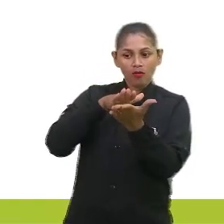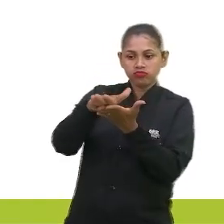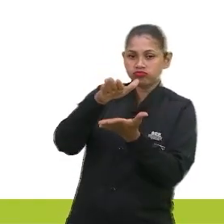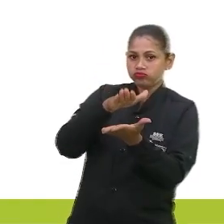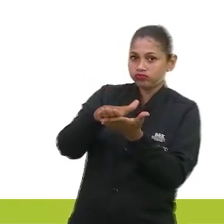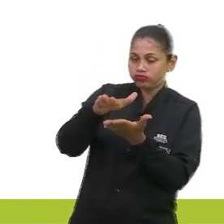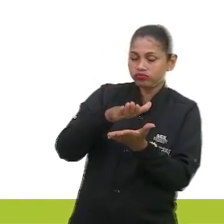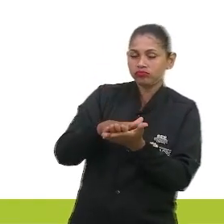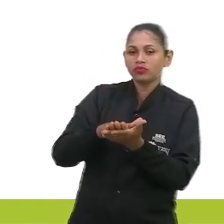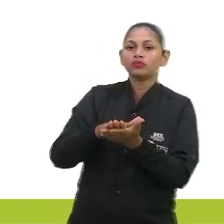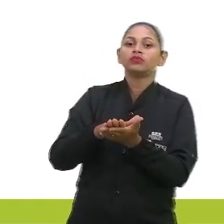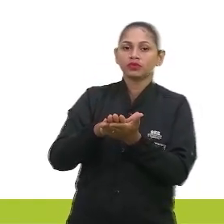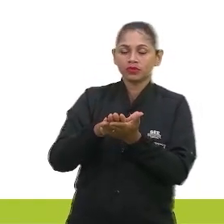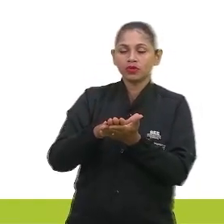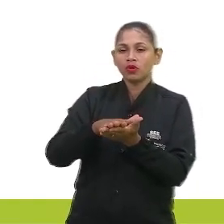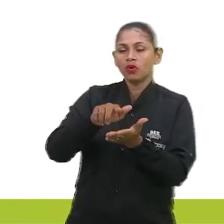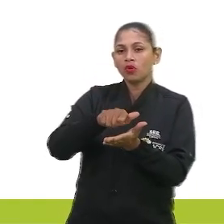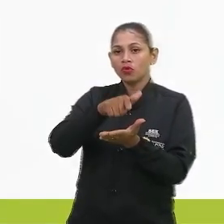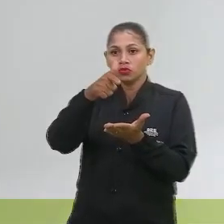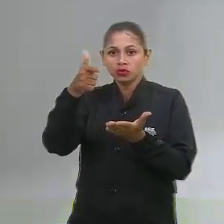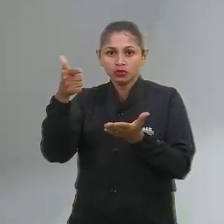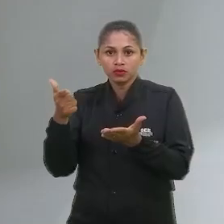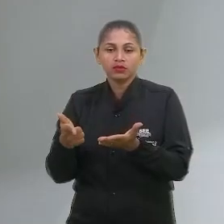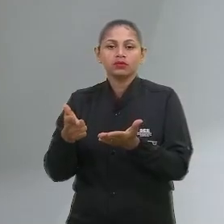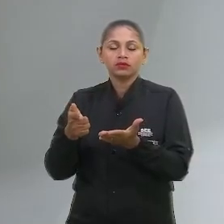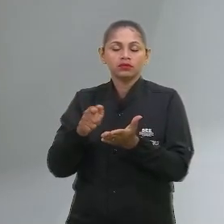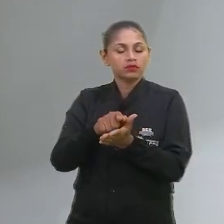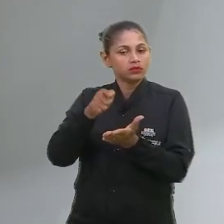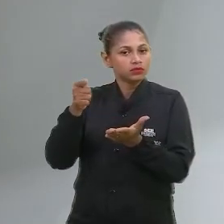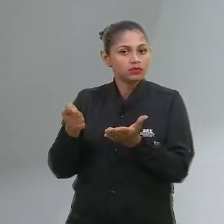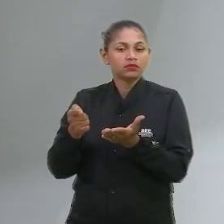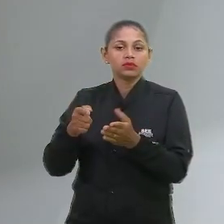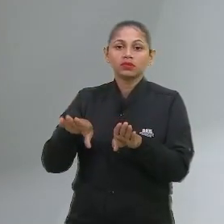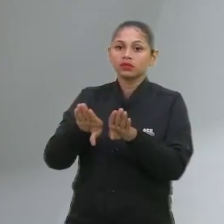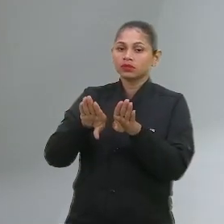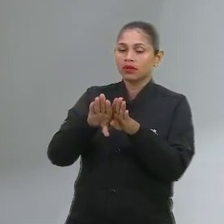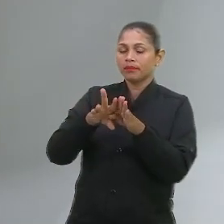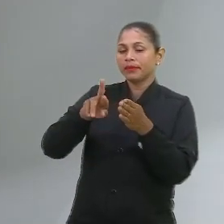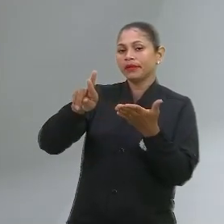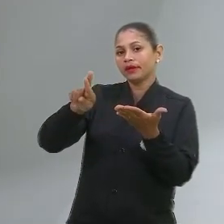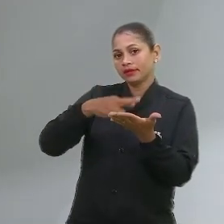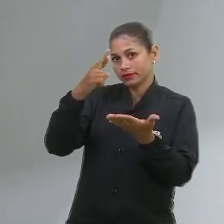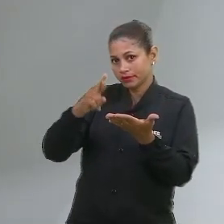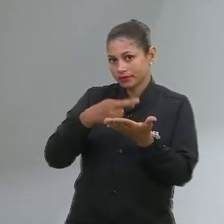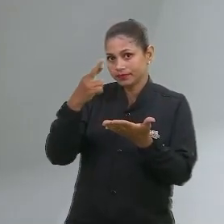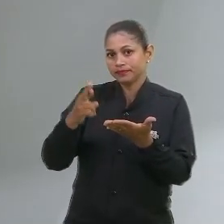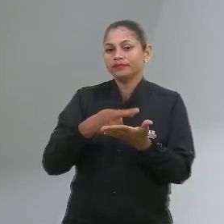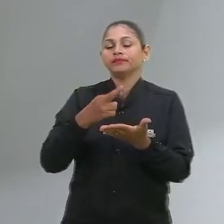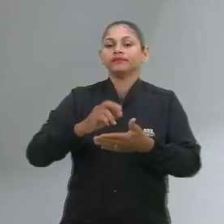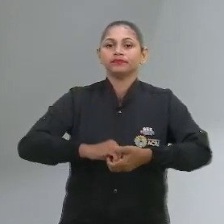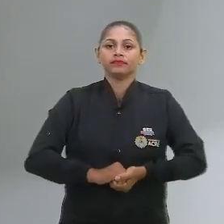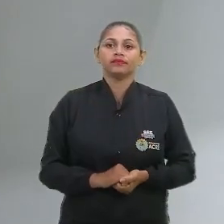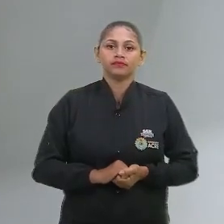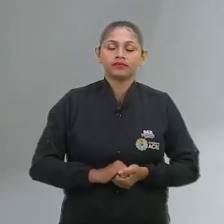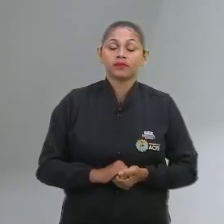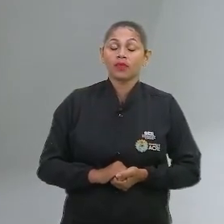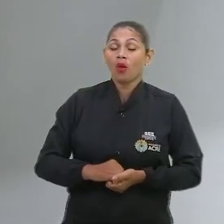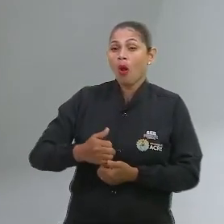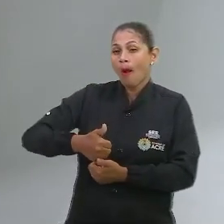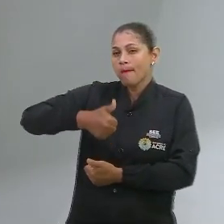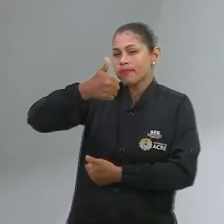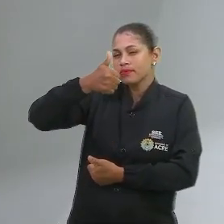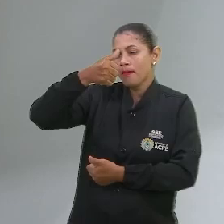como os jornais e as revistas. Só uma curiosidade, o primeiro jornal impresso, diário,